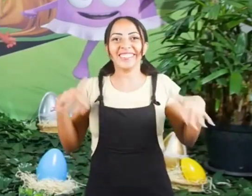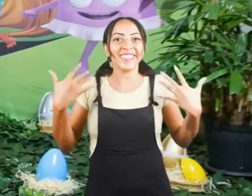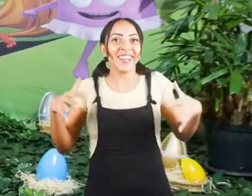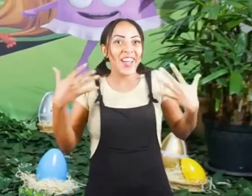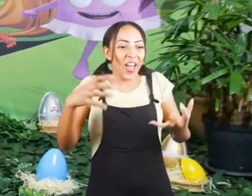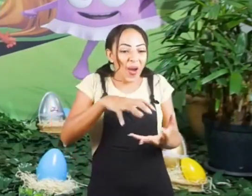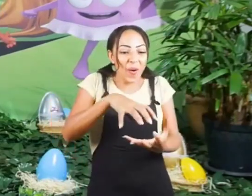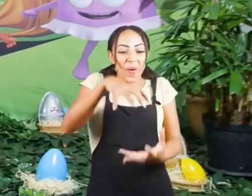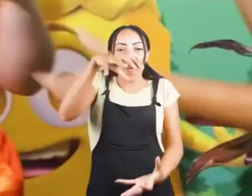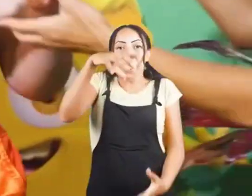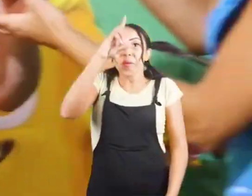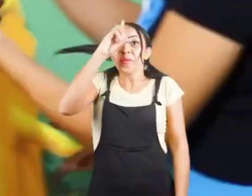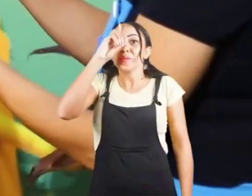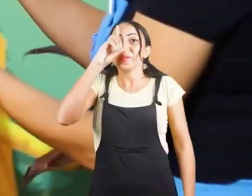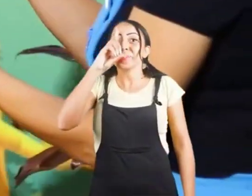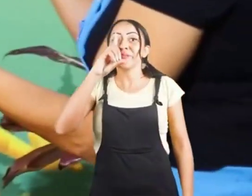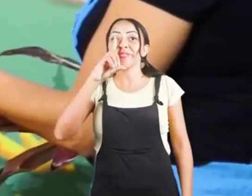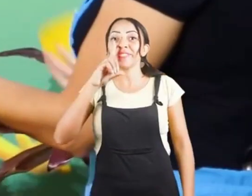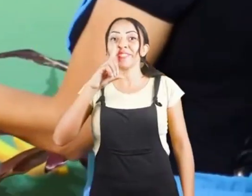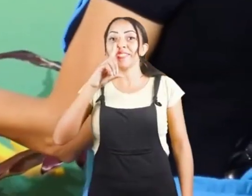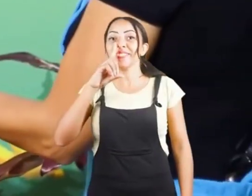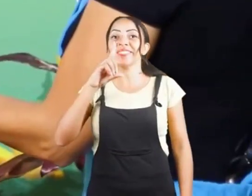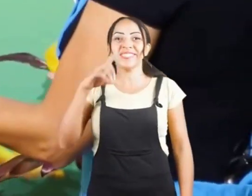O ovo amarelo!